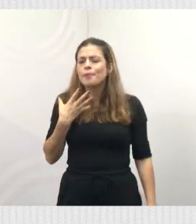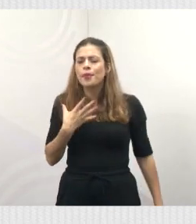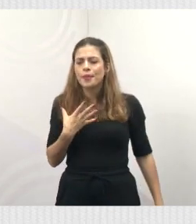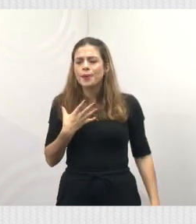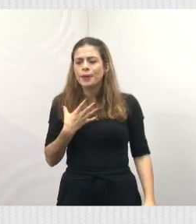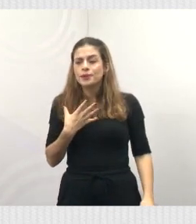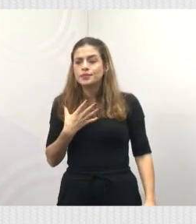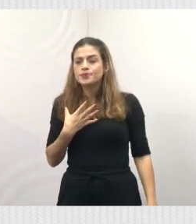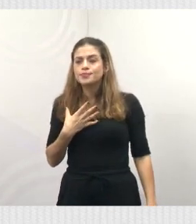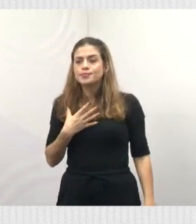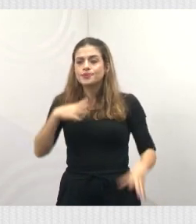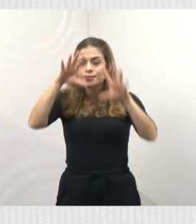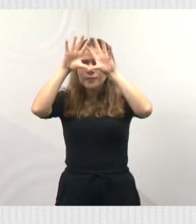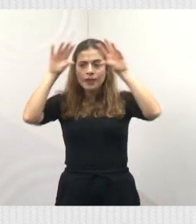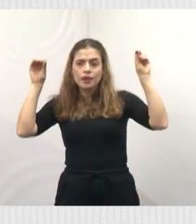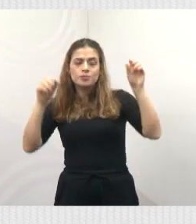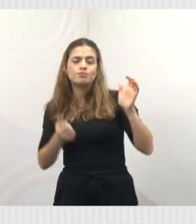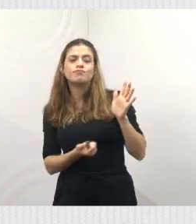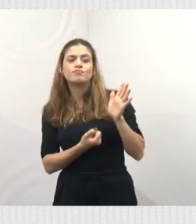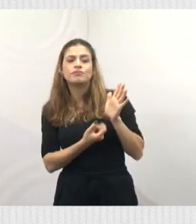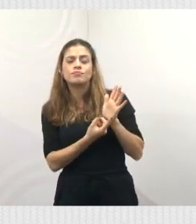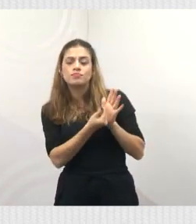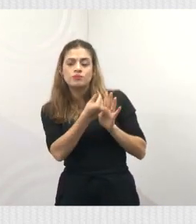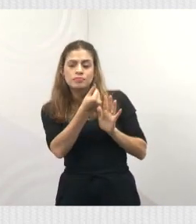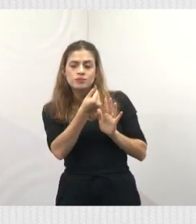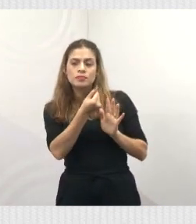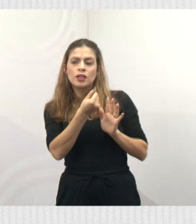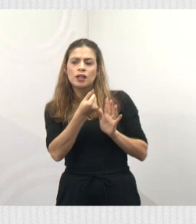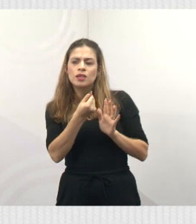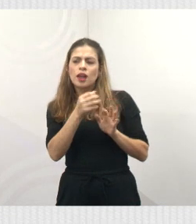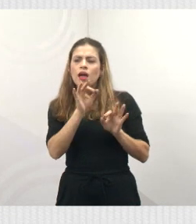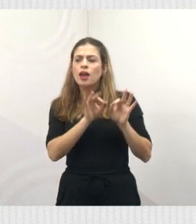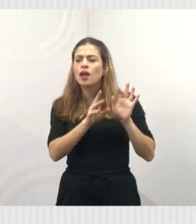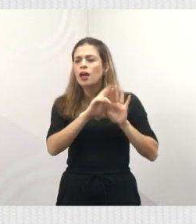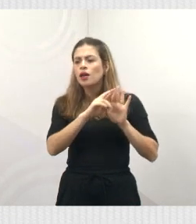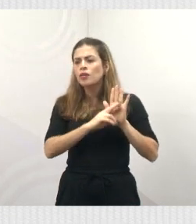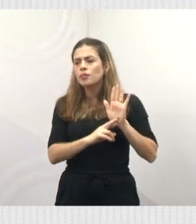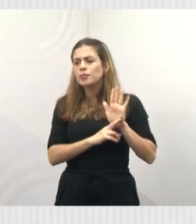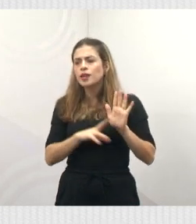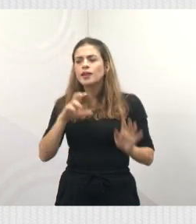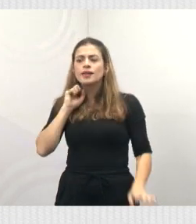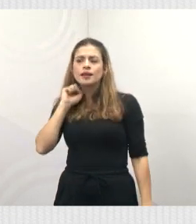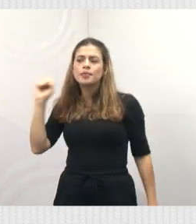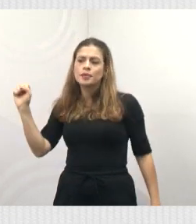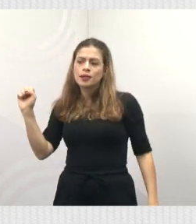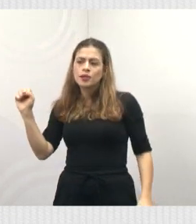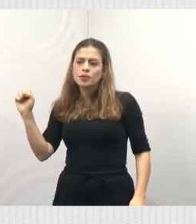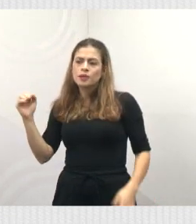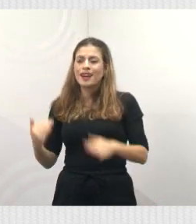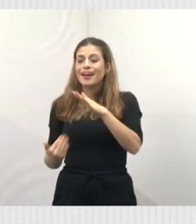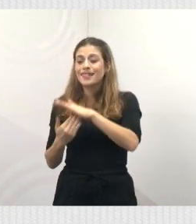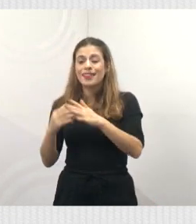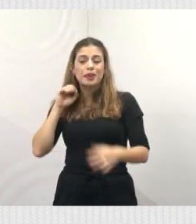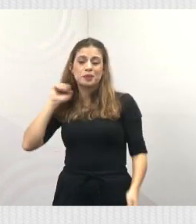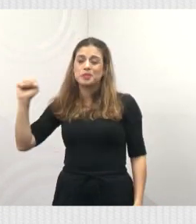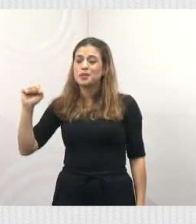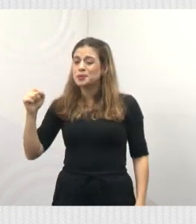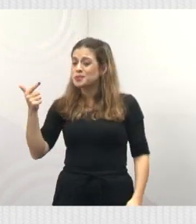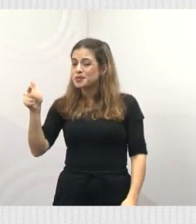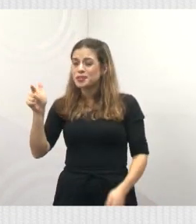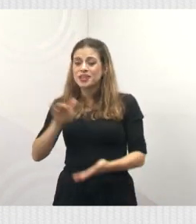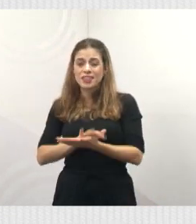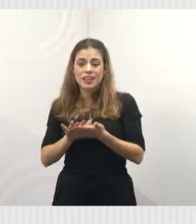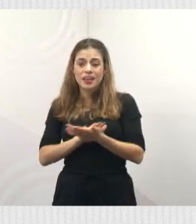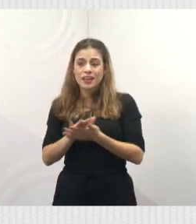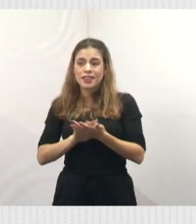Contas regulamentou em abril como é que deveriam ser contabilizadas as contas das pandemias. Até abril não tinha nada. E depois ele